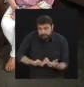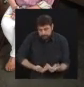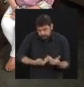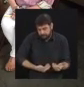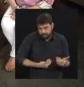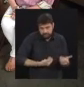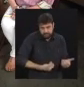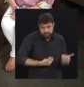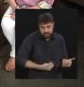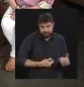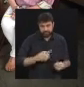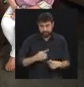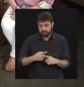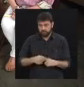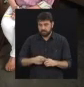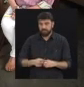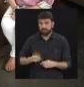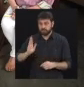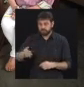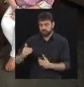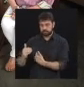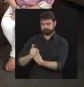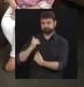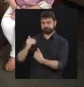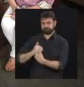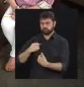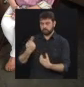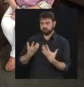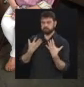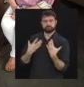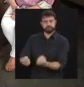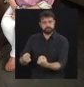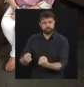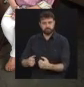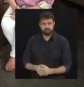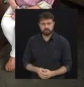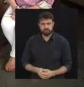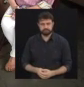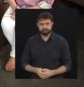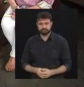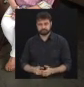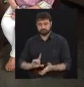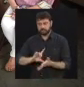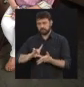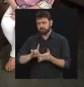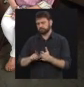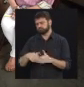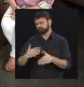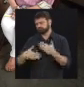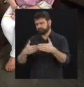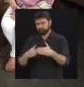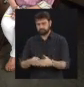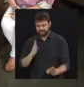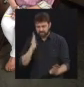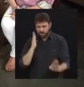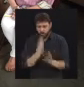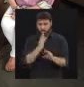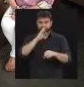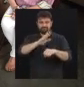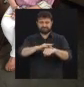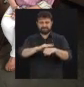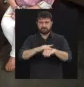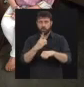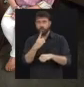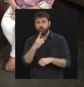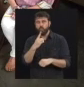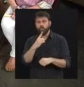bebê, por conta dessa orientação que nós tivemos, né? Mas o diagnóstico ele só veio por volta de 1 ano